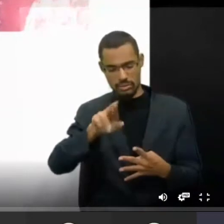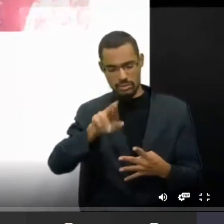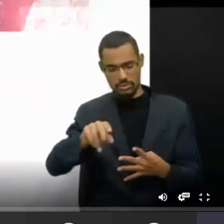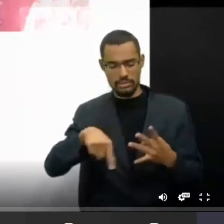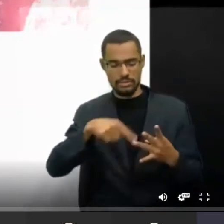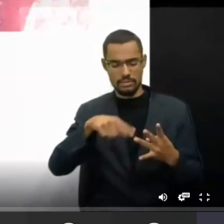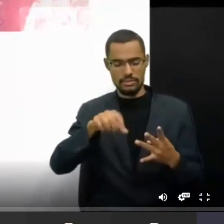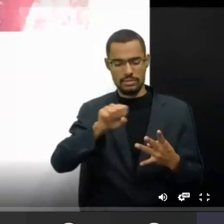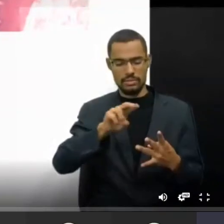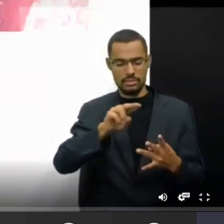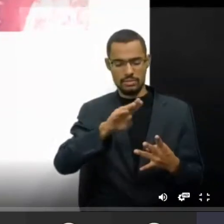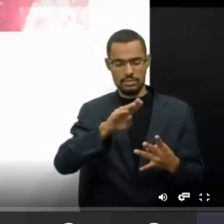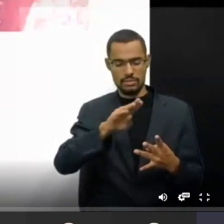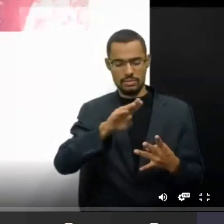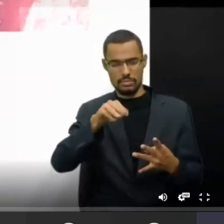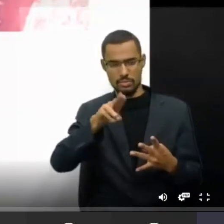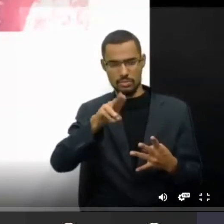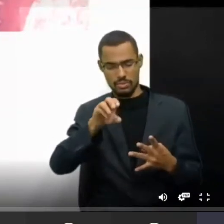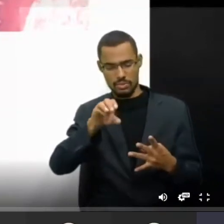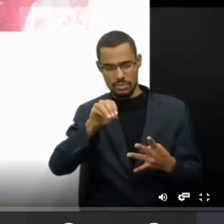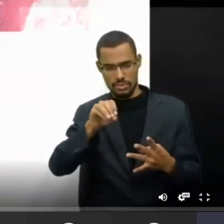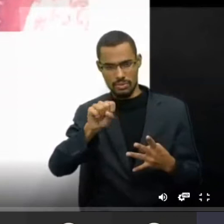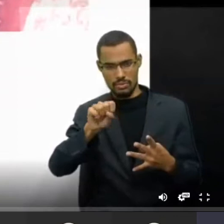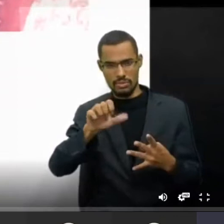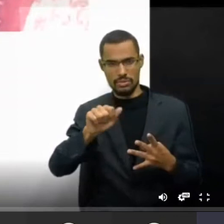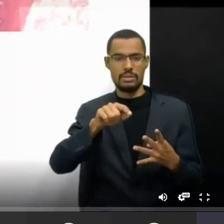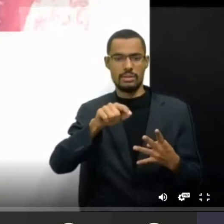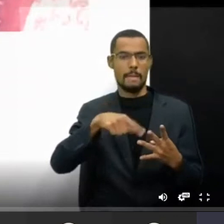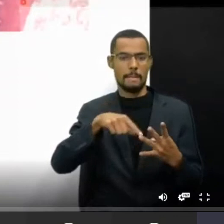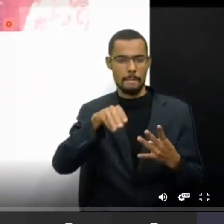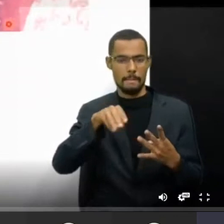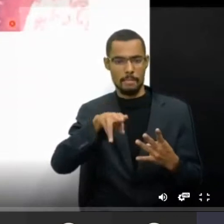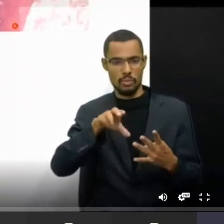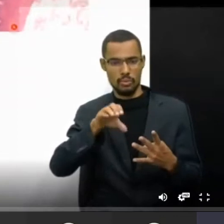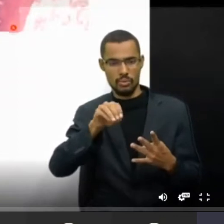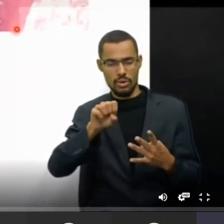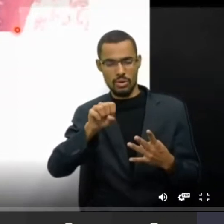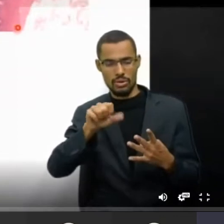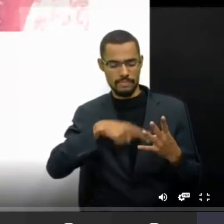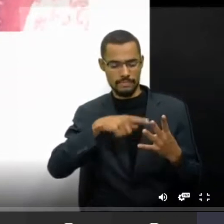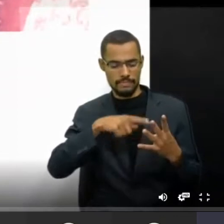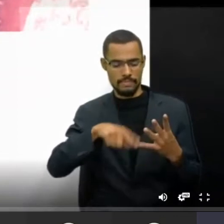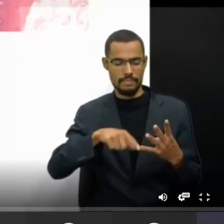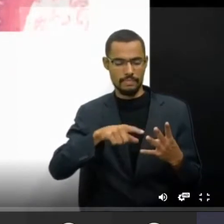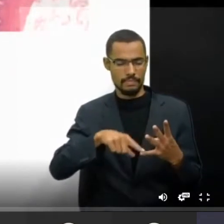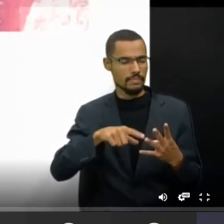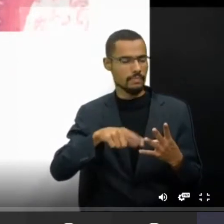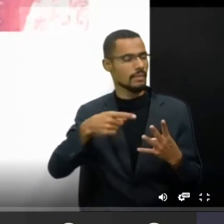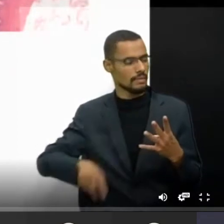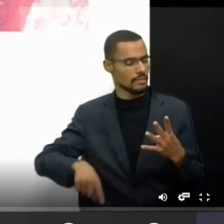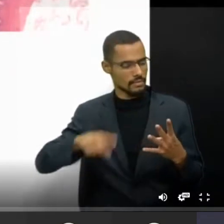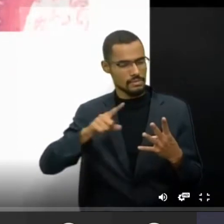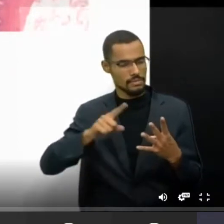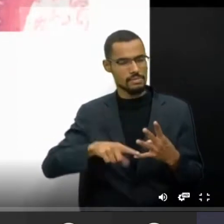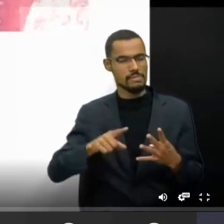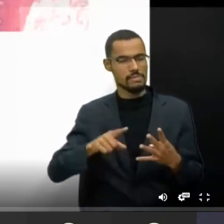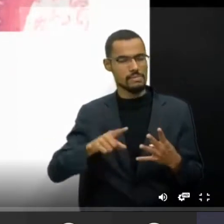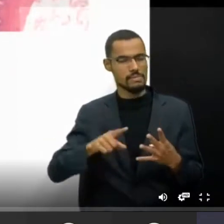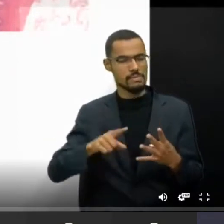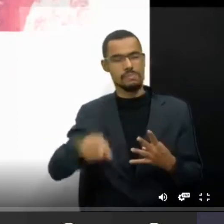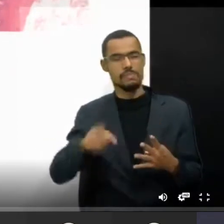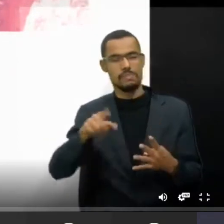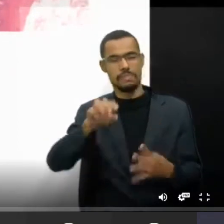submucosa, mucosa E a porção final da mucosa,